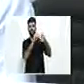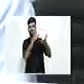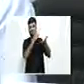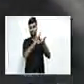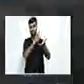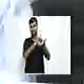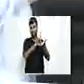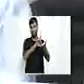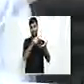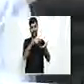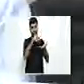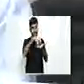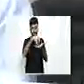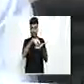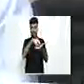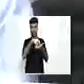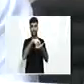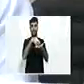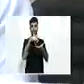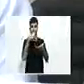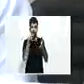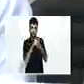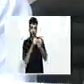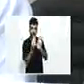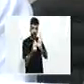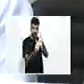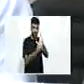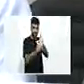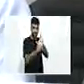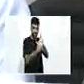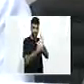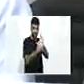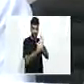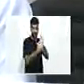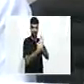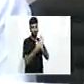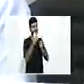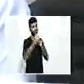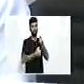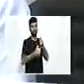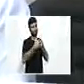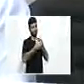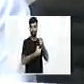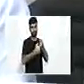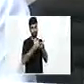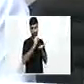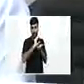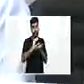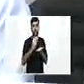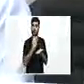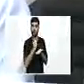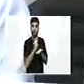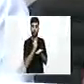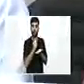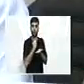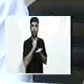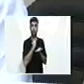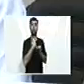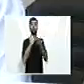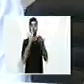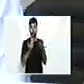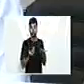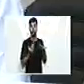realmente aquela entidade da maneira que estava não poderia receber subvenção